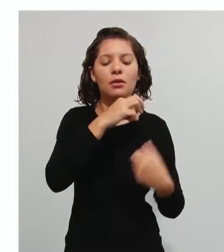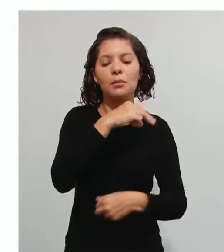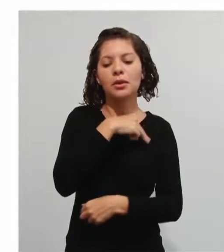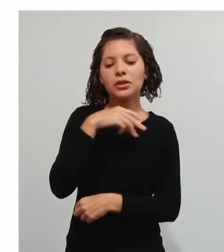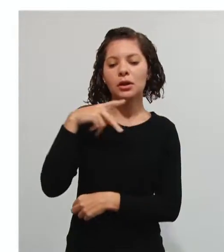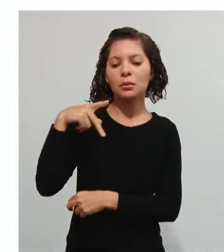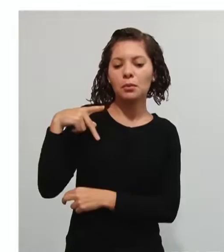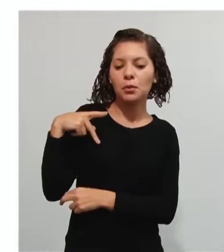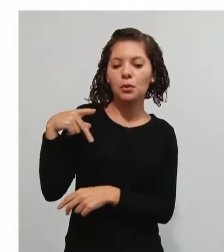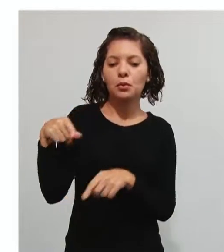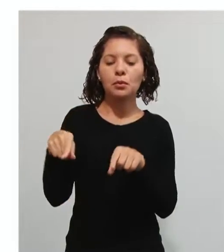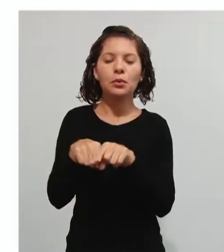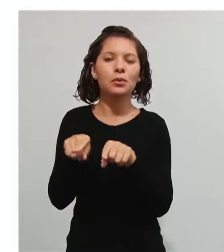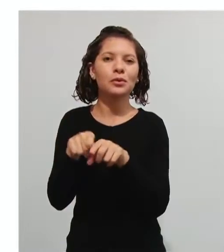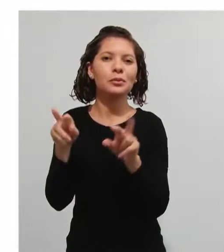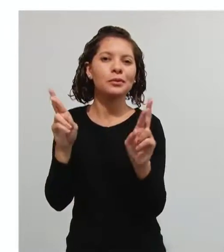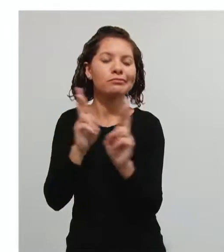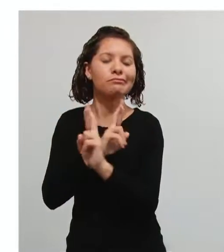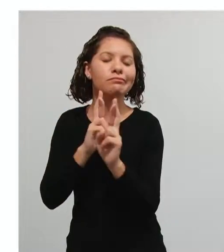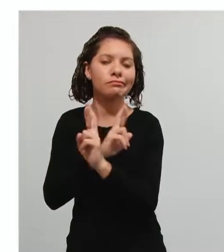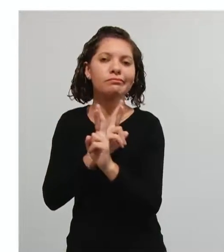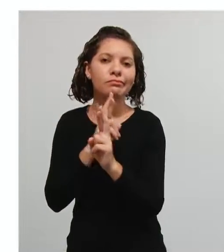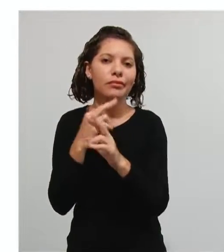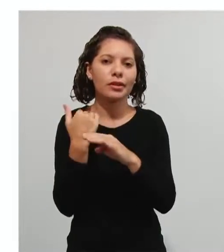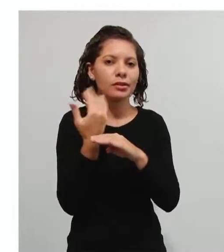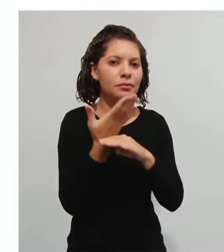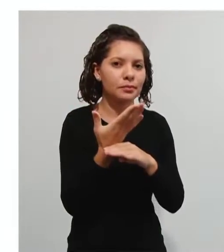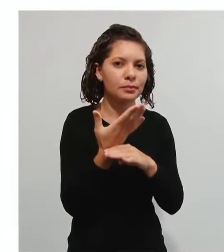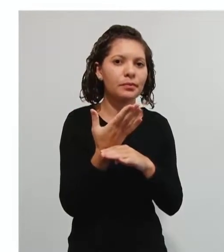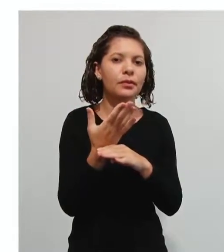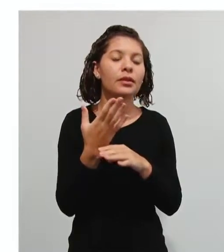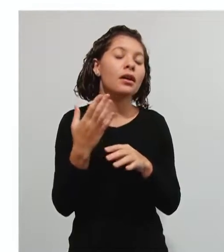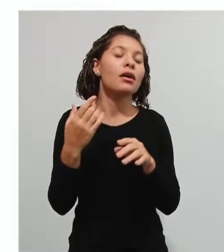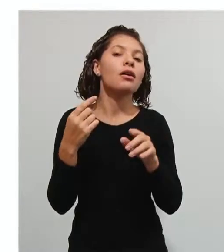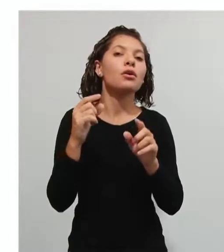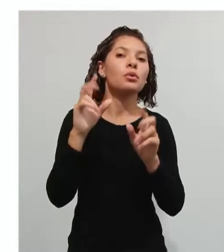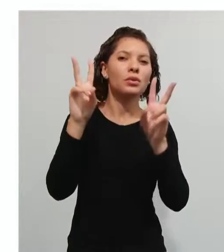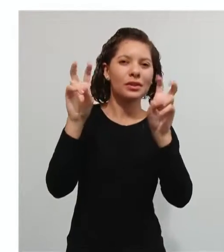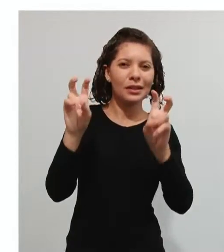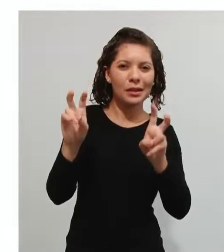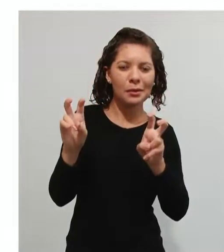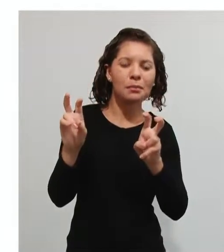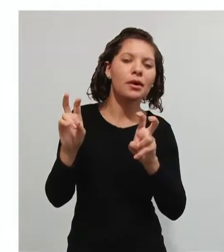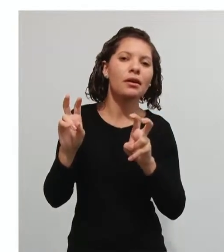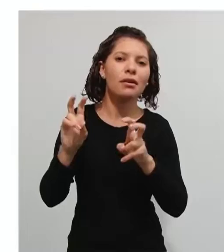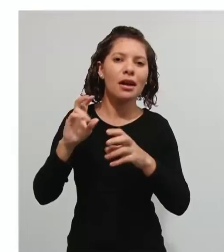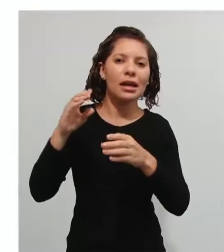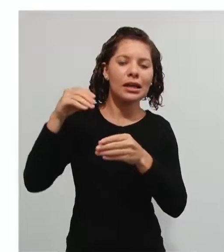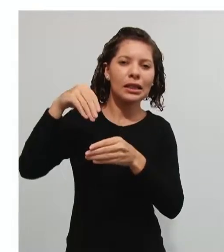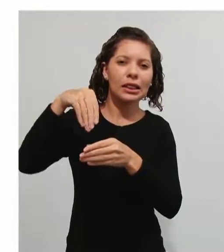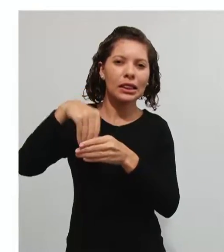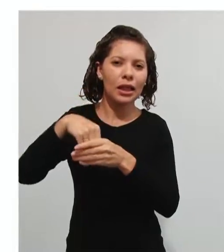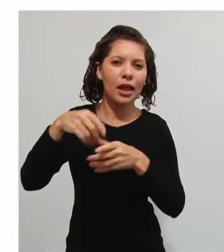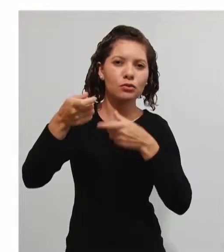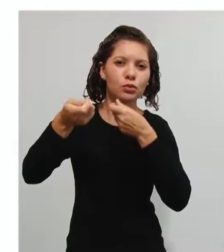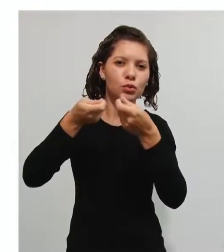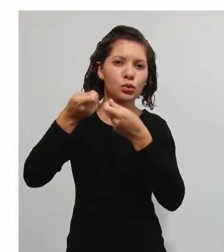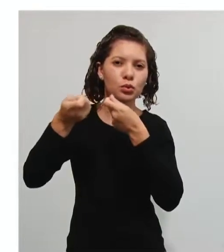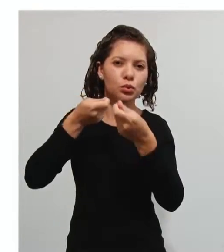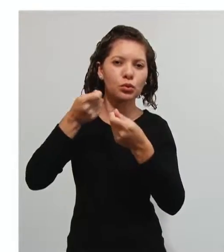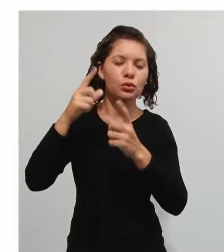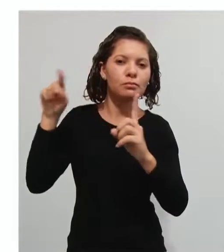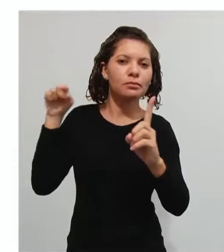e as relações exteriores. Já o interno, ele tem a função de avaliar o cumprimento das